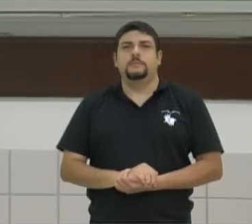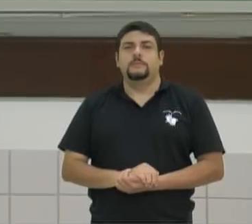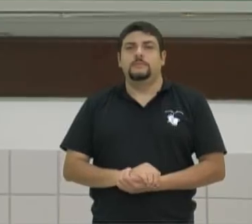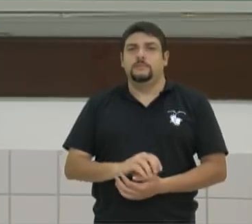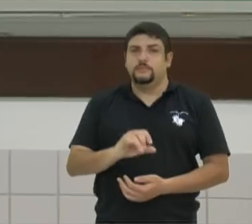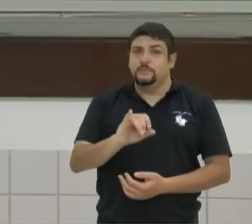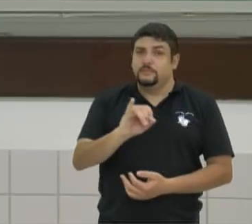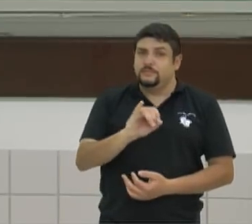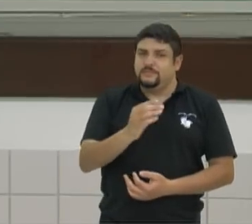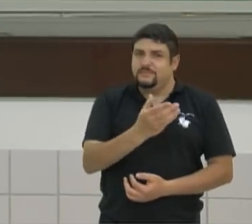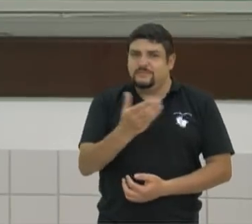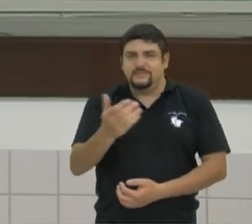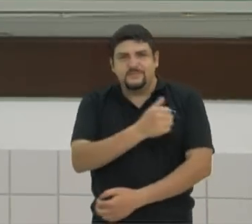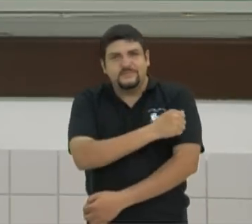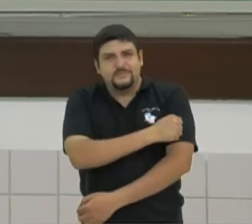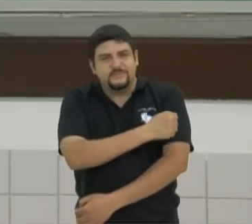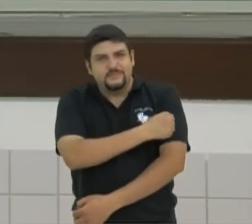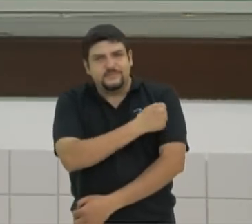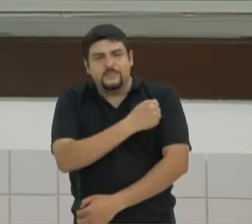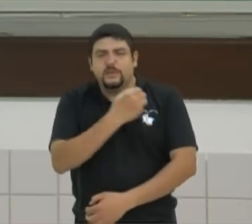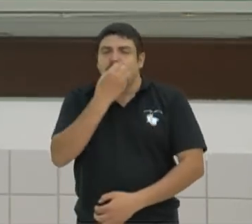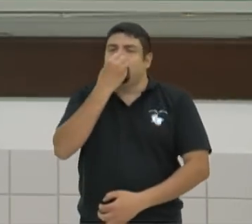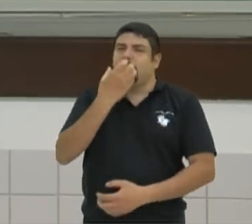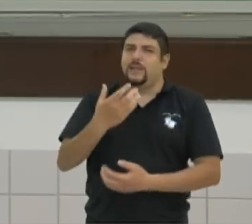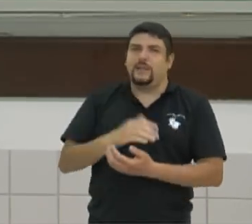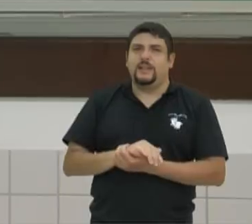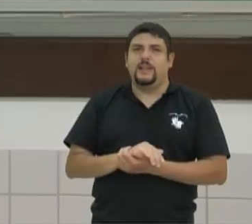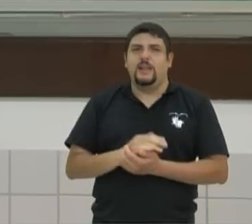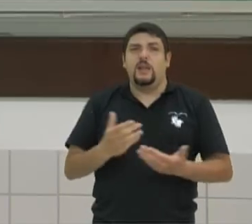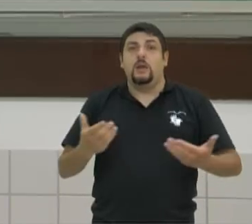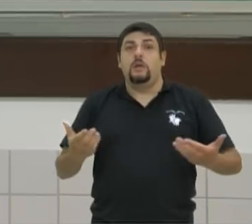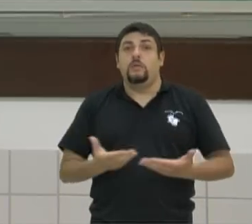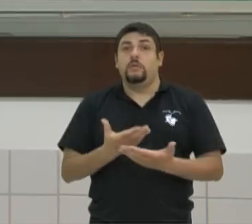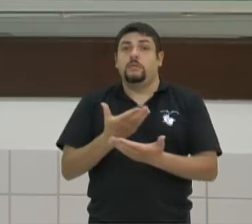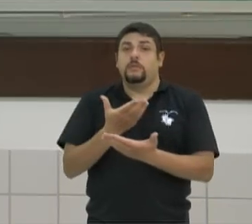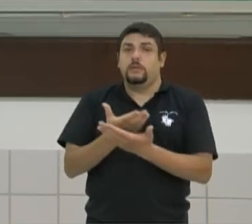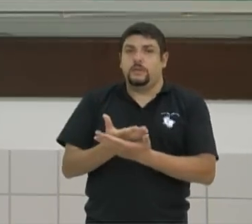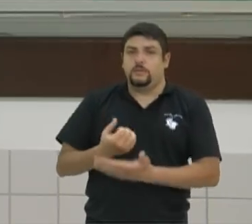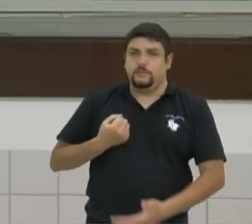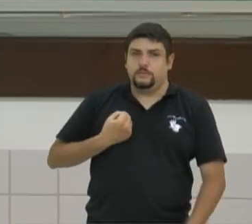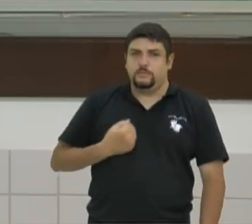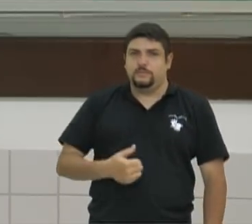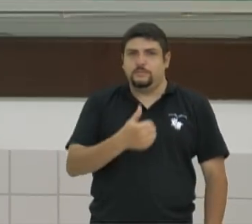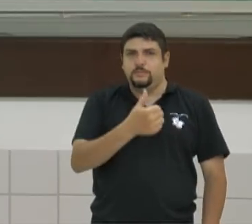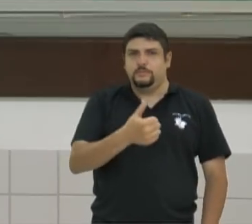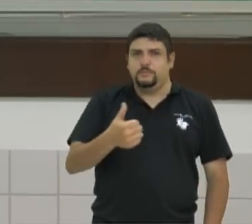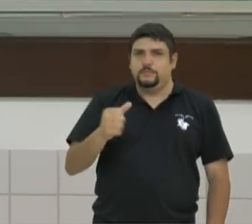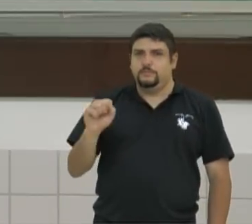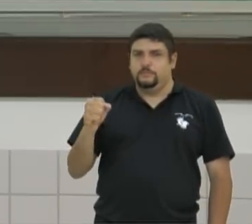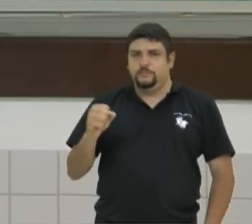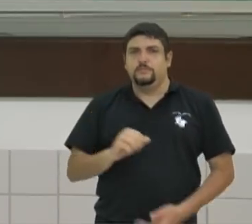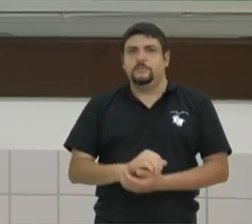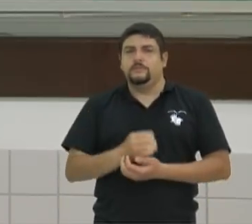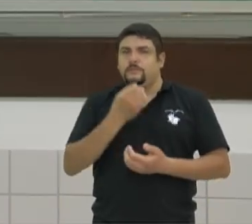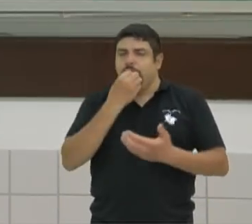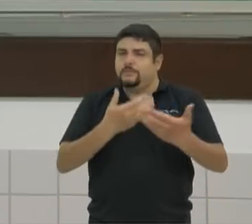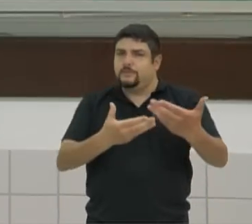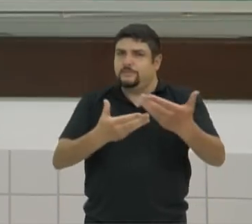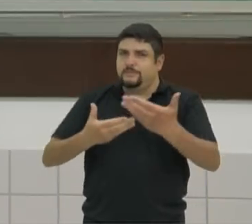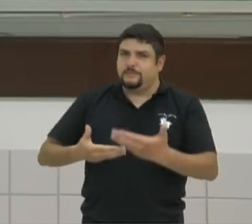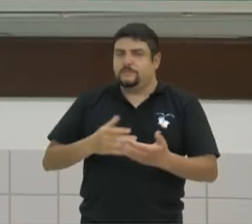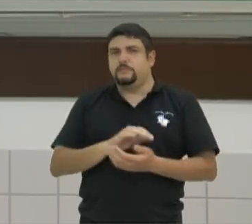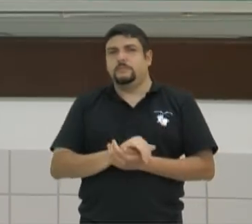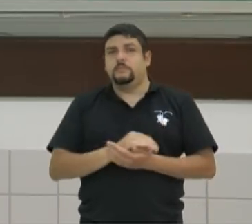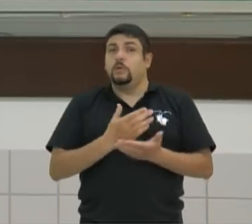E aí, pessoal do oitavo ano, aqui é o professor Hidalberto, essa é a nossa aula 118 de matemática, sejam todos bem-vindos. E antes da gente começar, eu tenho